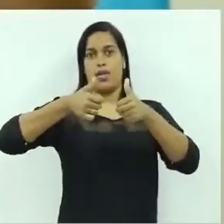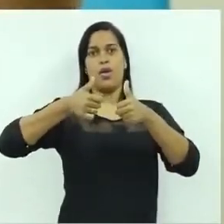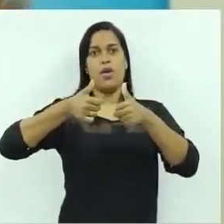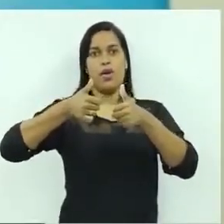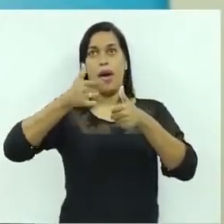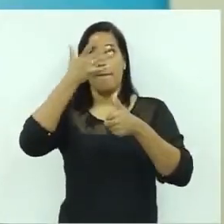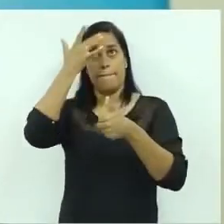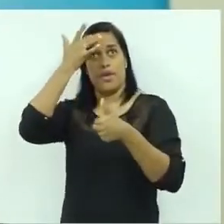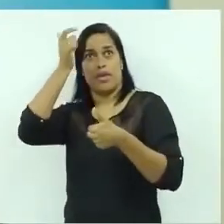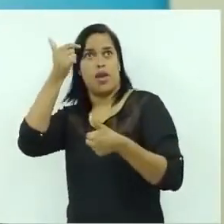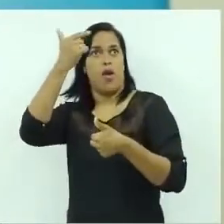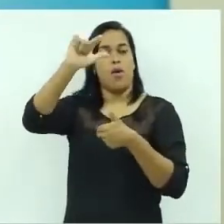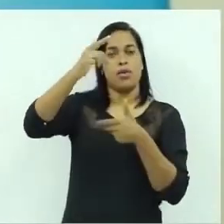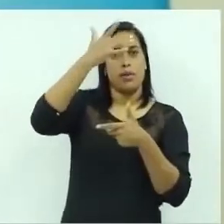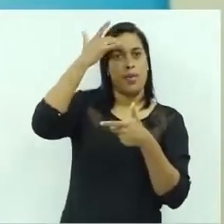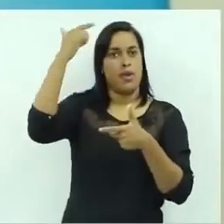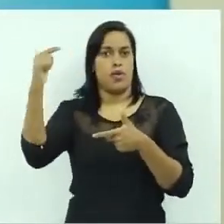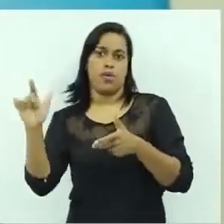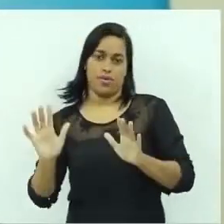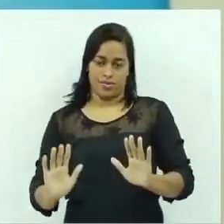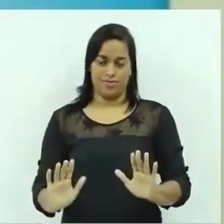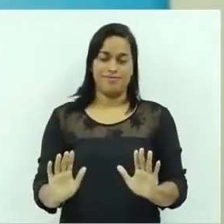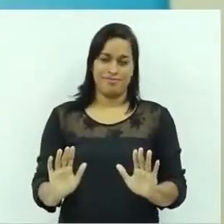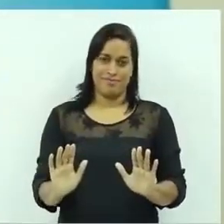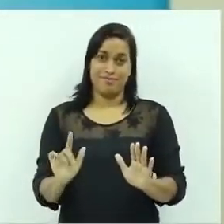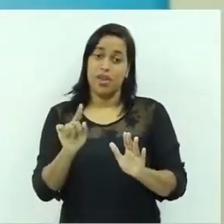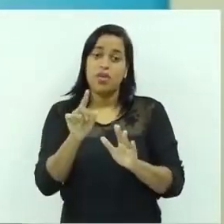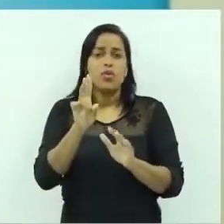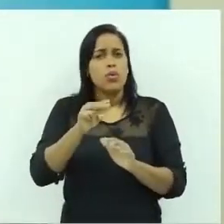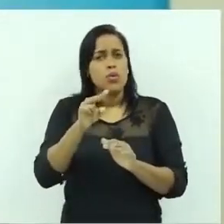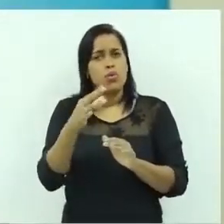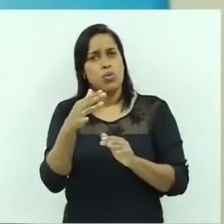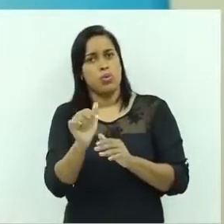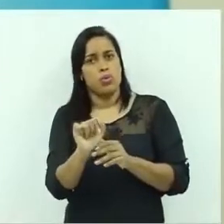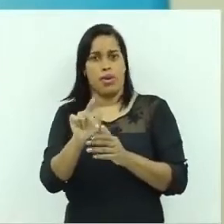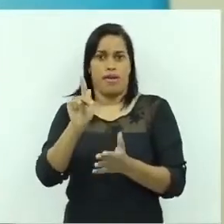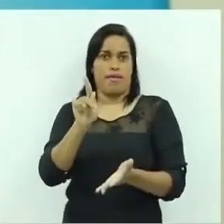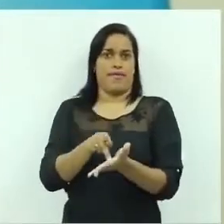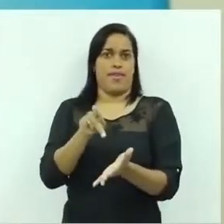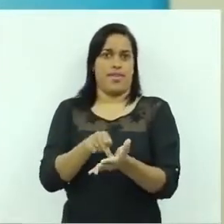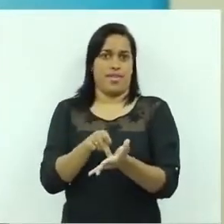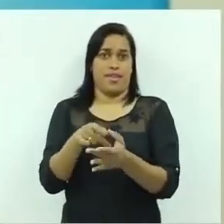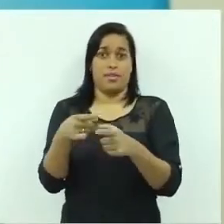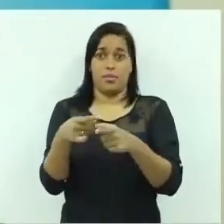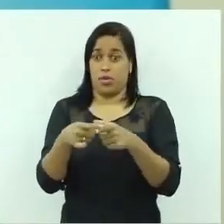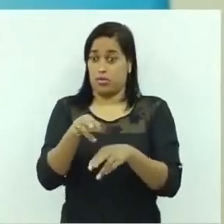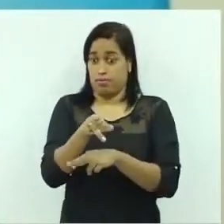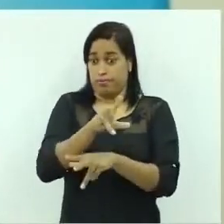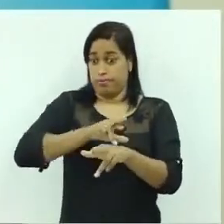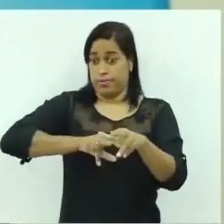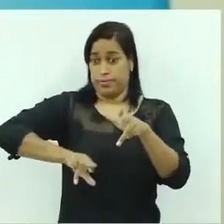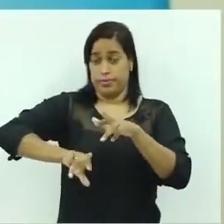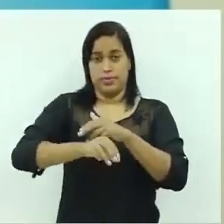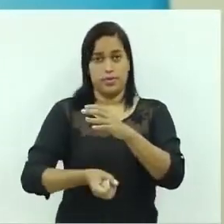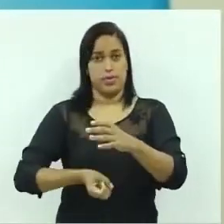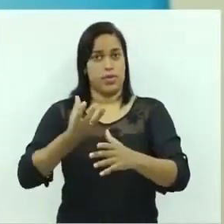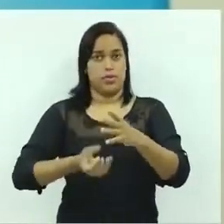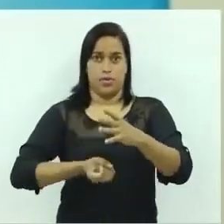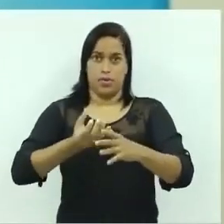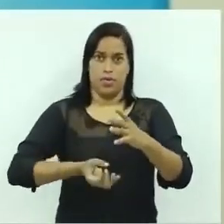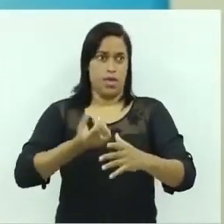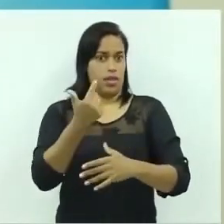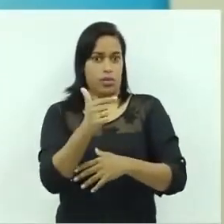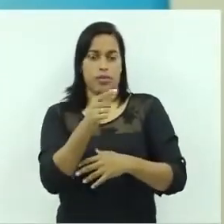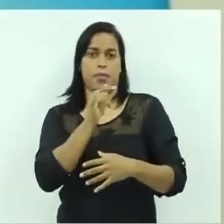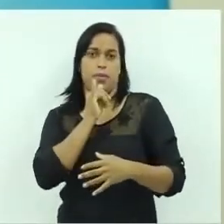vai ser uma ideia daquilo, depois de amanhã ideia daquilo outro. Então, aquilo nunca vai se tornar realidade por excesso de criatividade. Você não